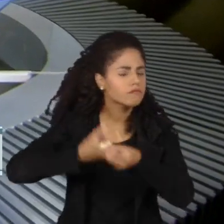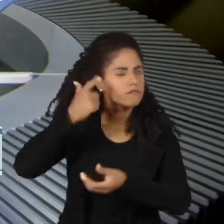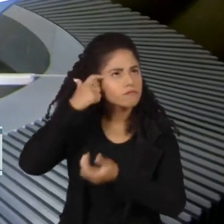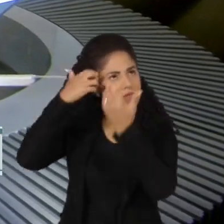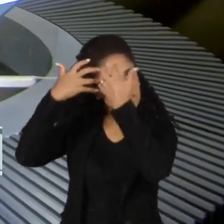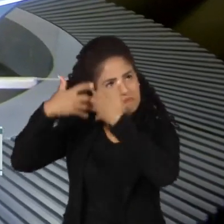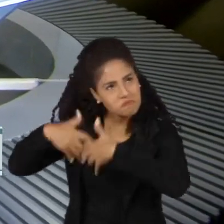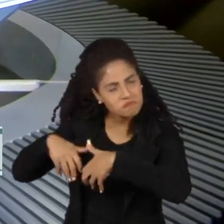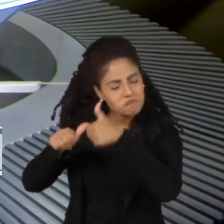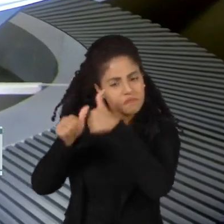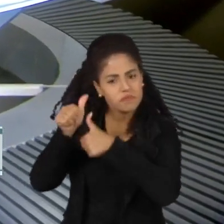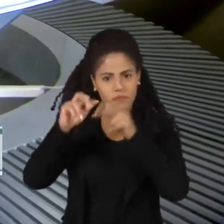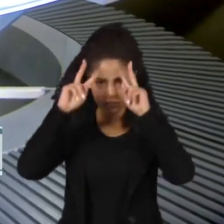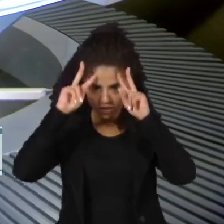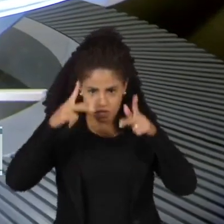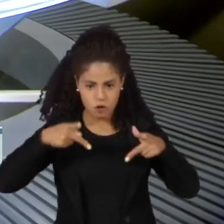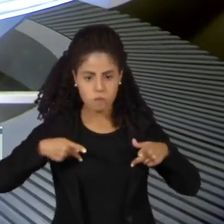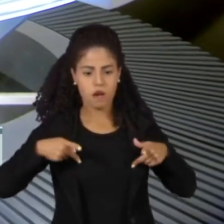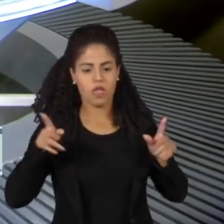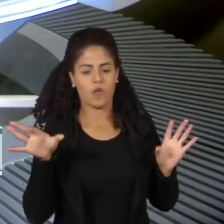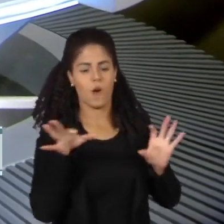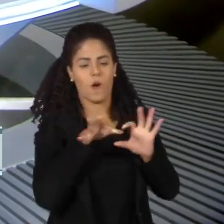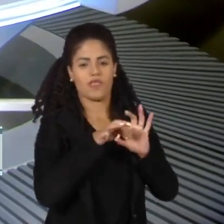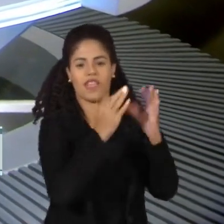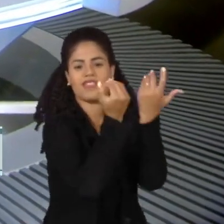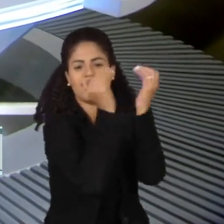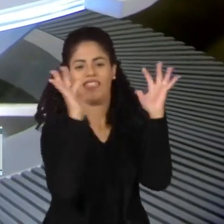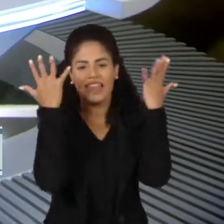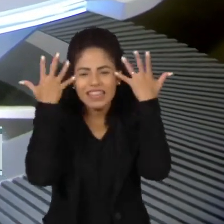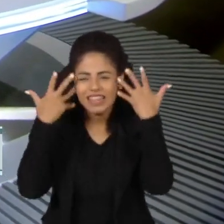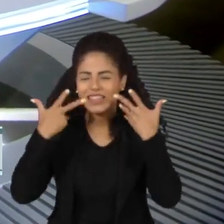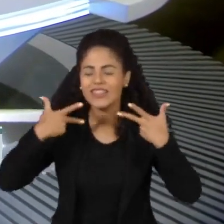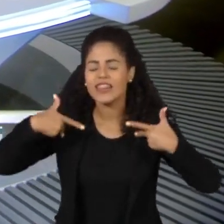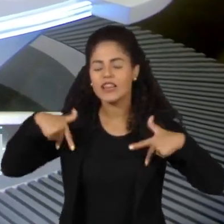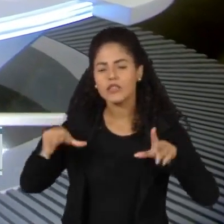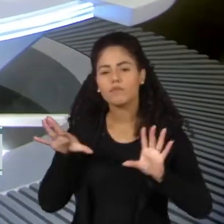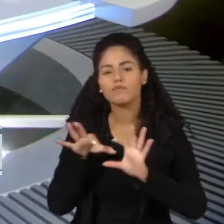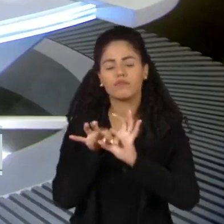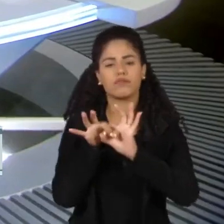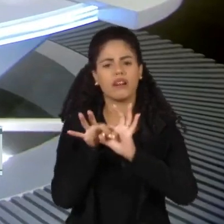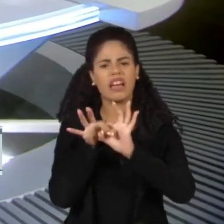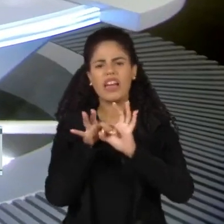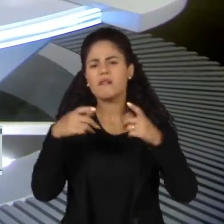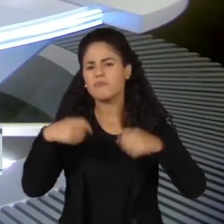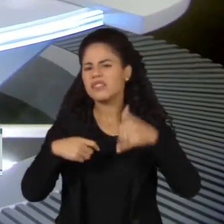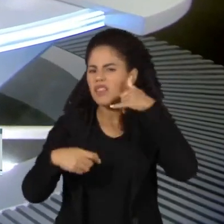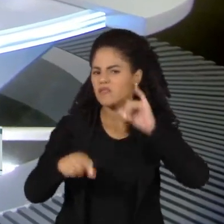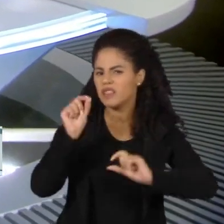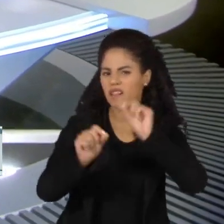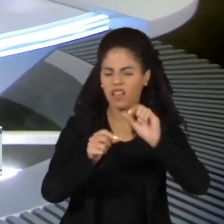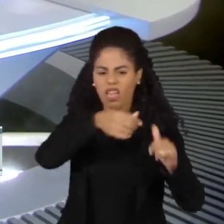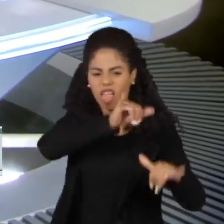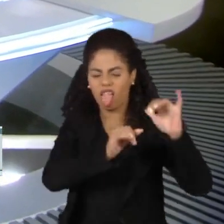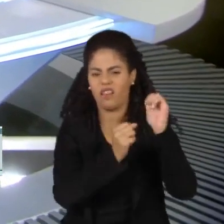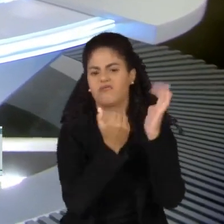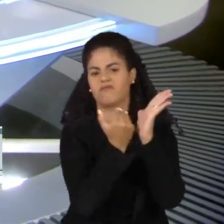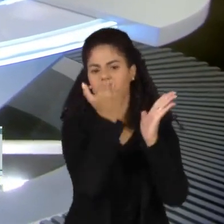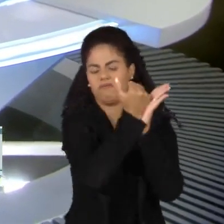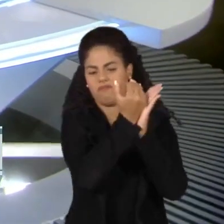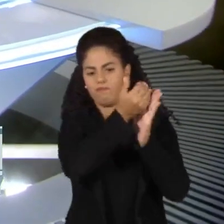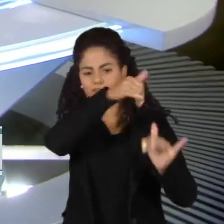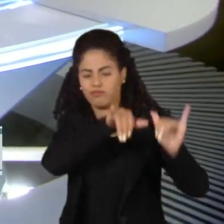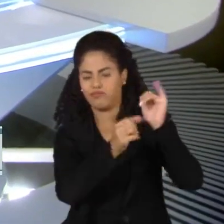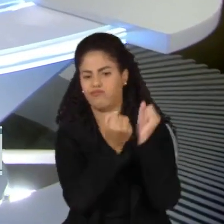entre homem e natureza é um desafio em tempos de consumo exagerado de ultraprocessados e aumento de doenças crônicas. Sobre